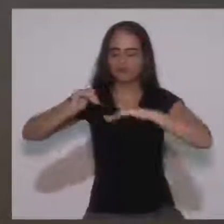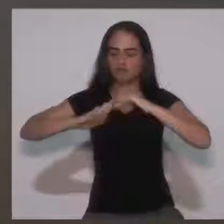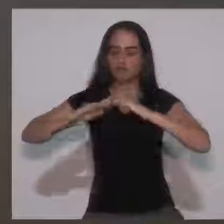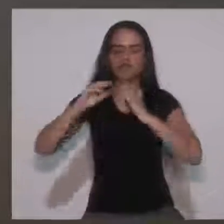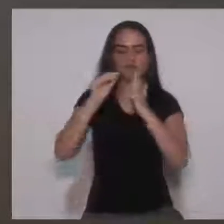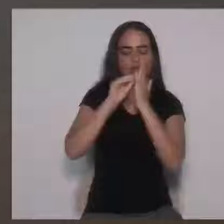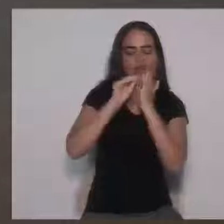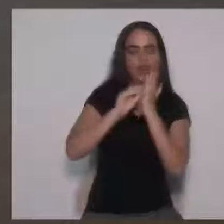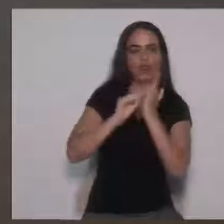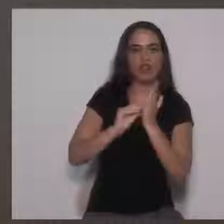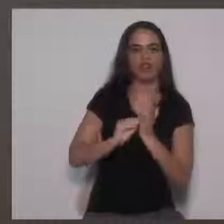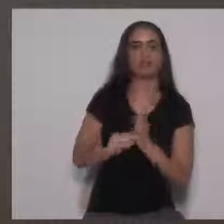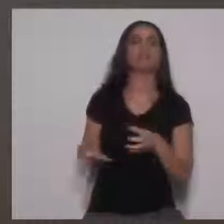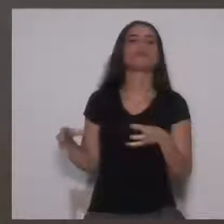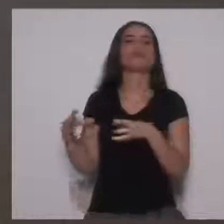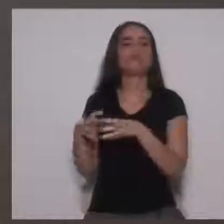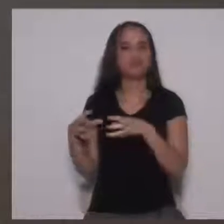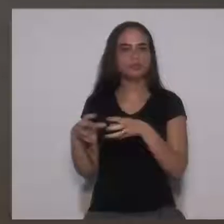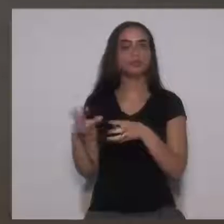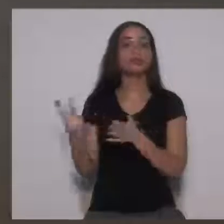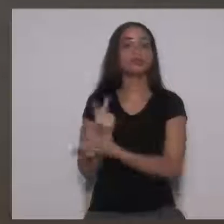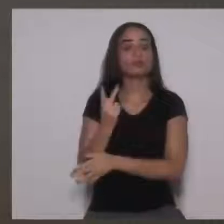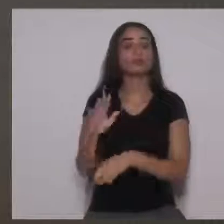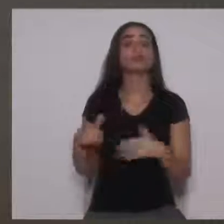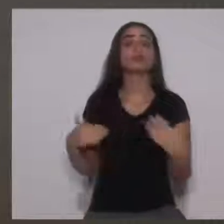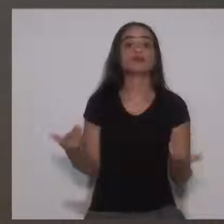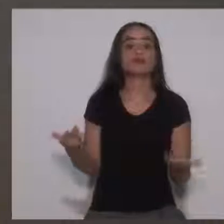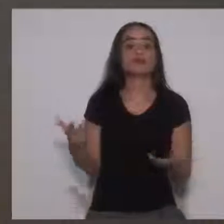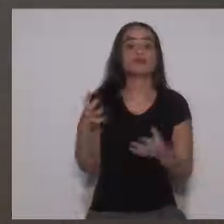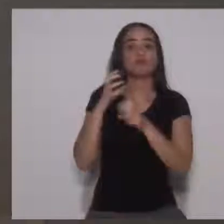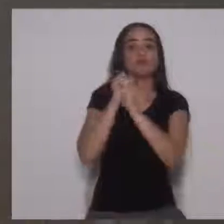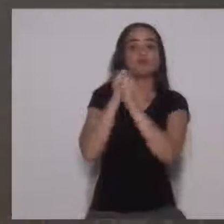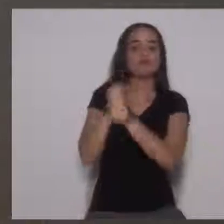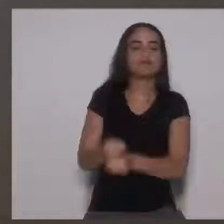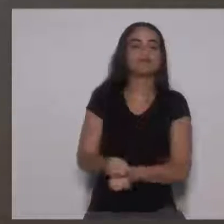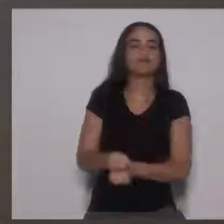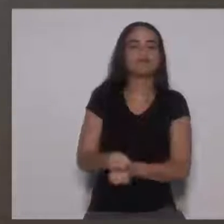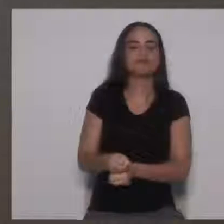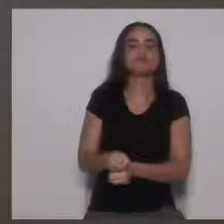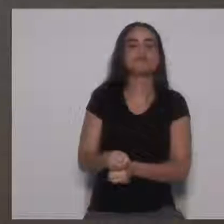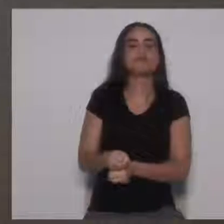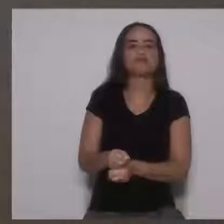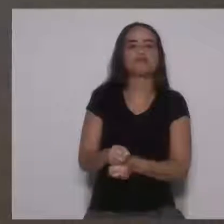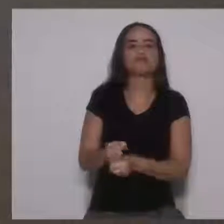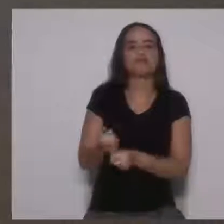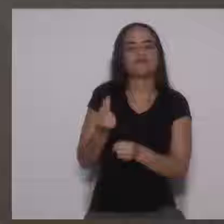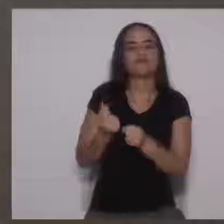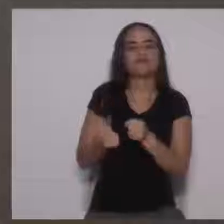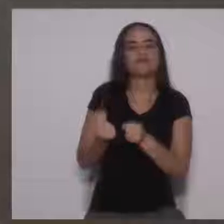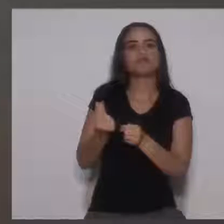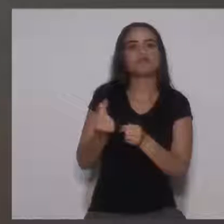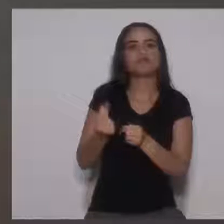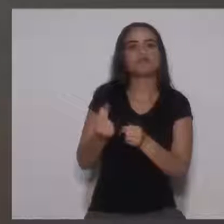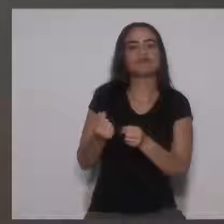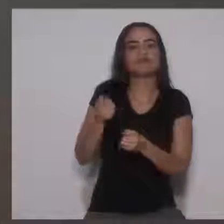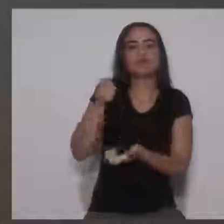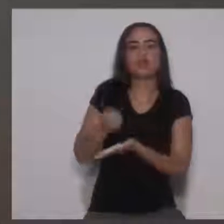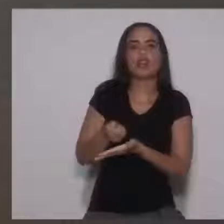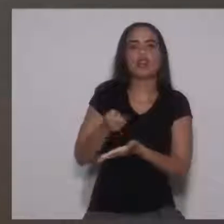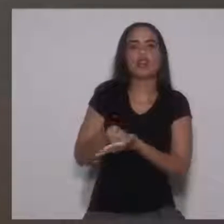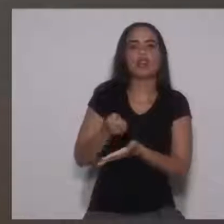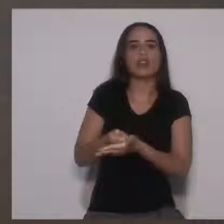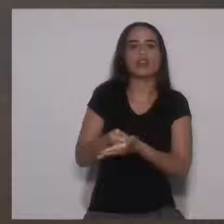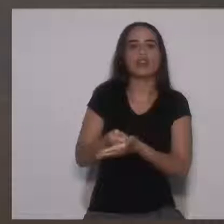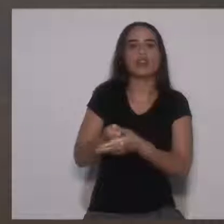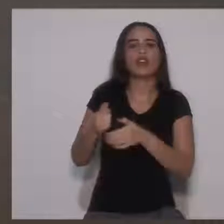diretoria teve, quanto é que daria isso em custo, para ver se pagaria o retorno que teve. Isso é o que eu quero